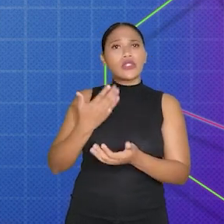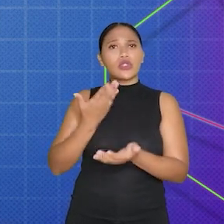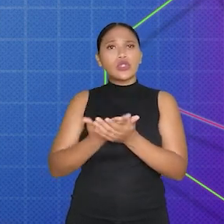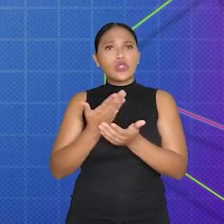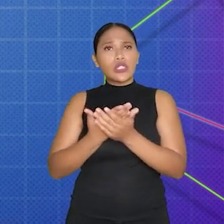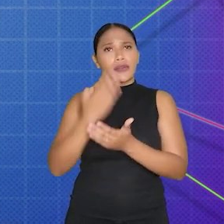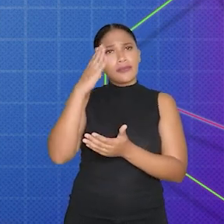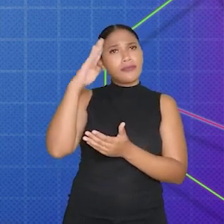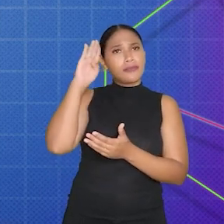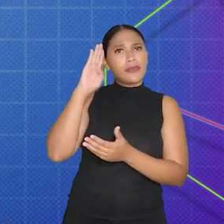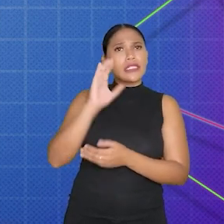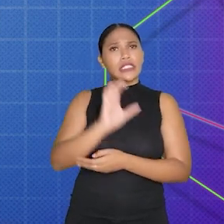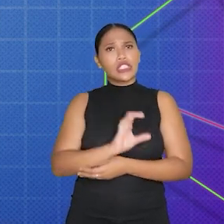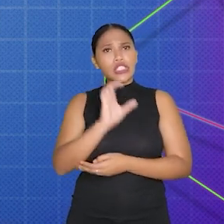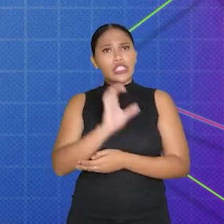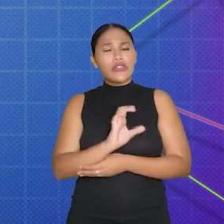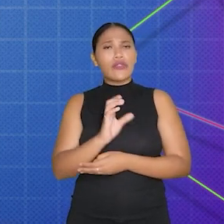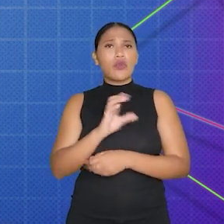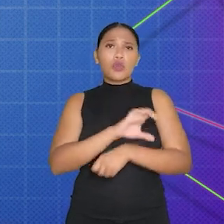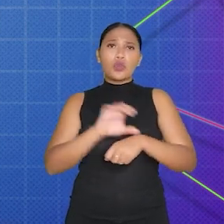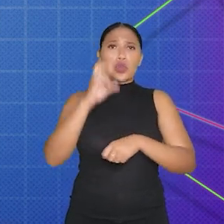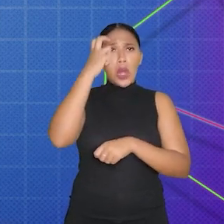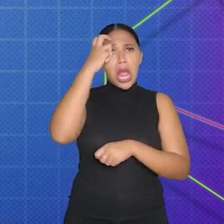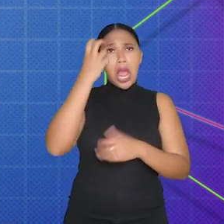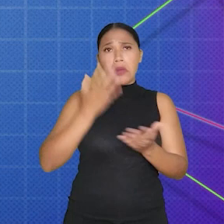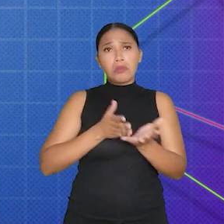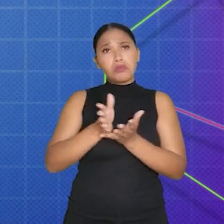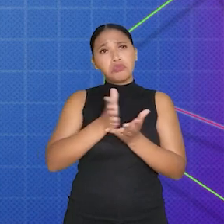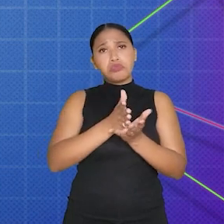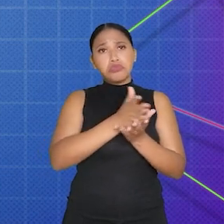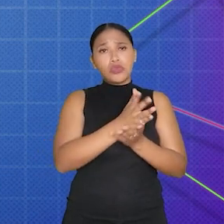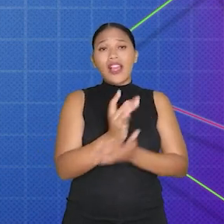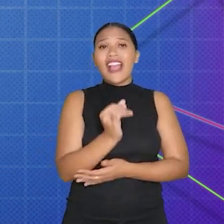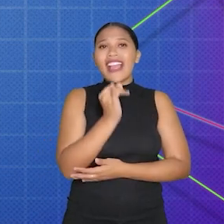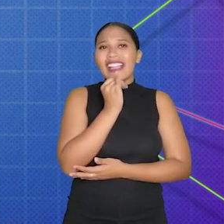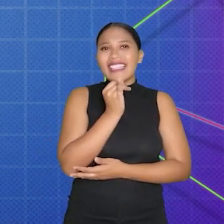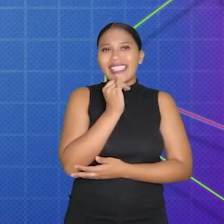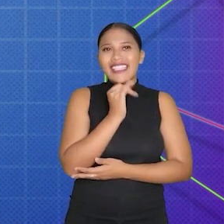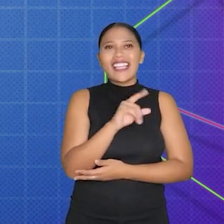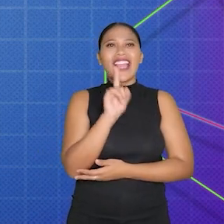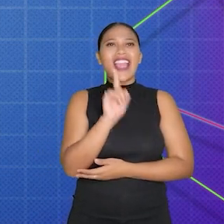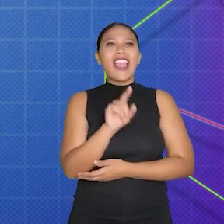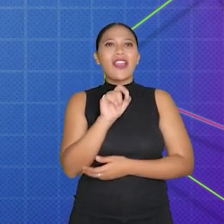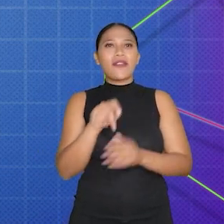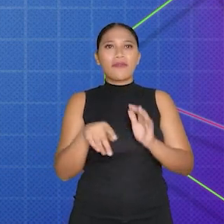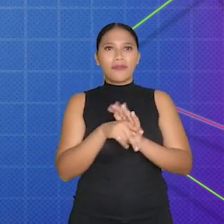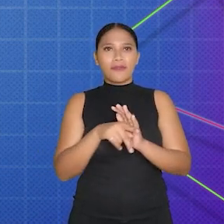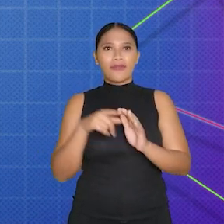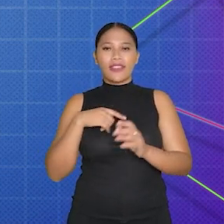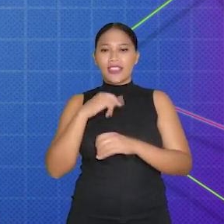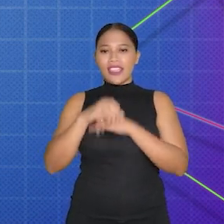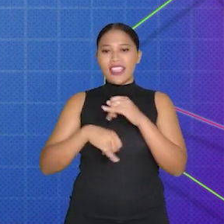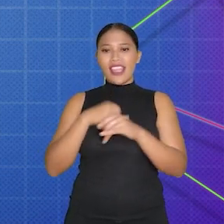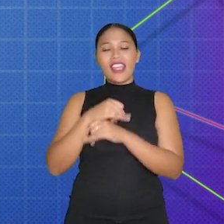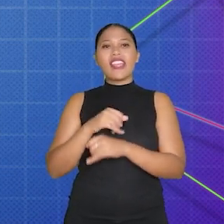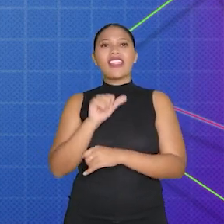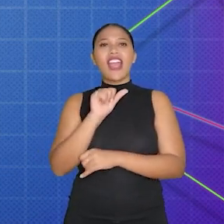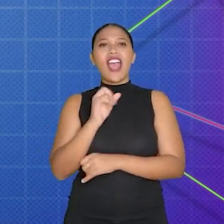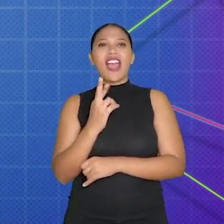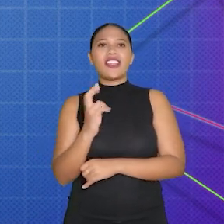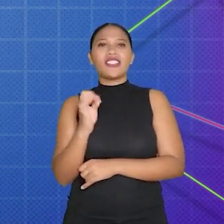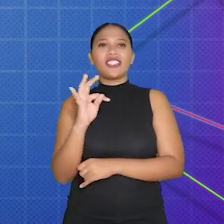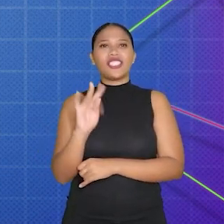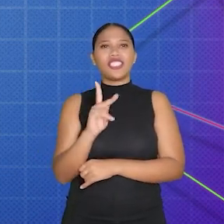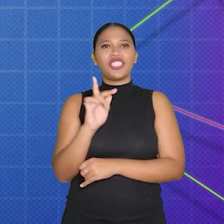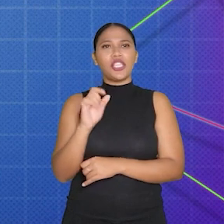recursos educacionais, científicos, culturais ou de outra natureza. Exemplos de repositórios incluem o GitHub, o